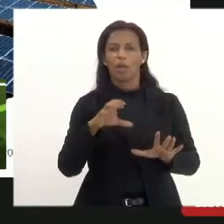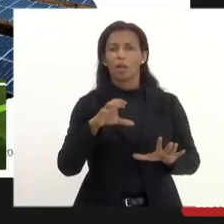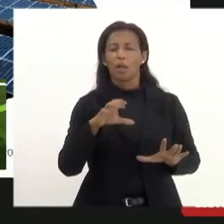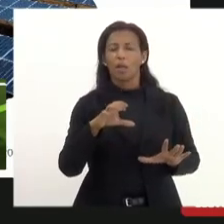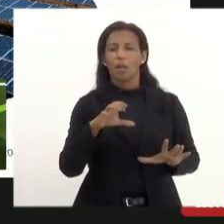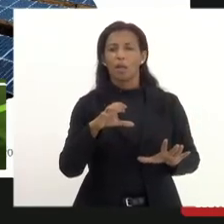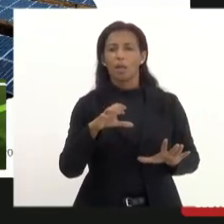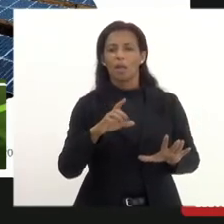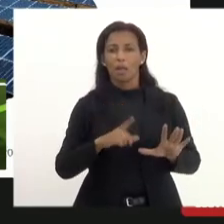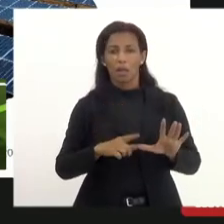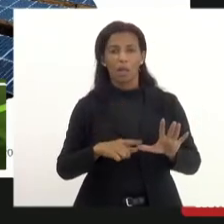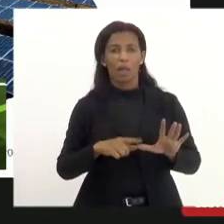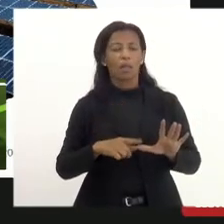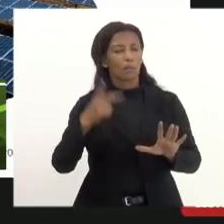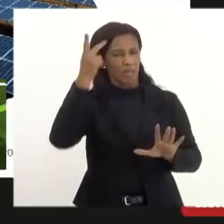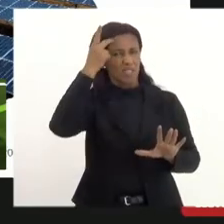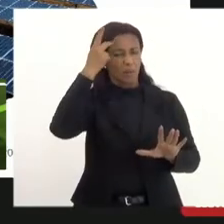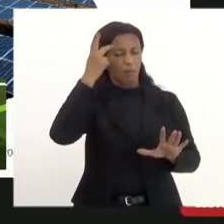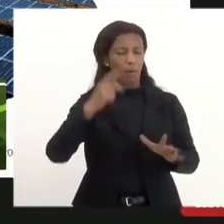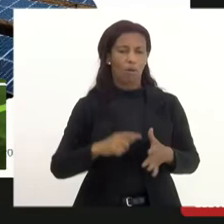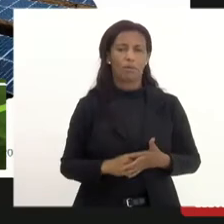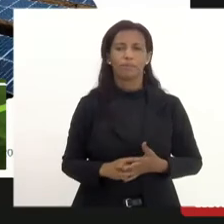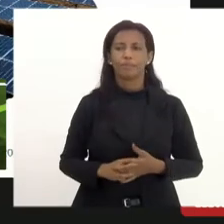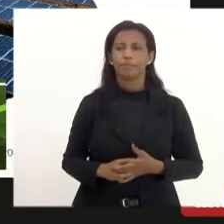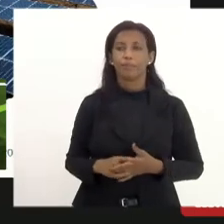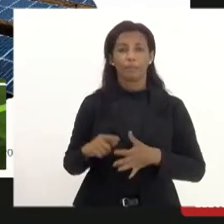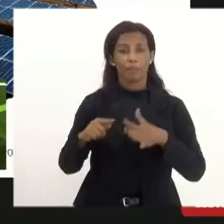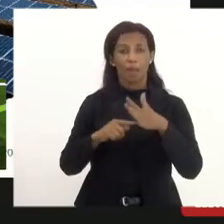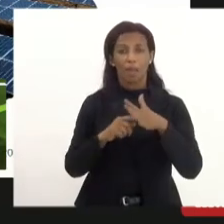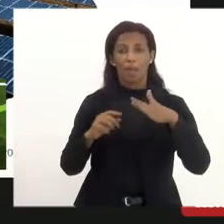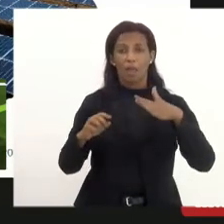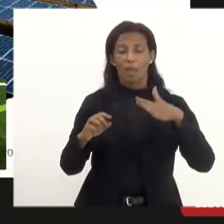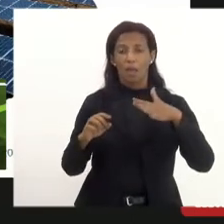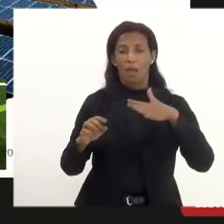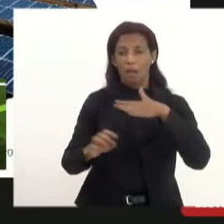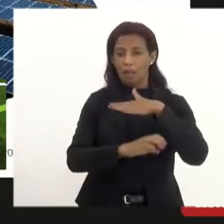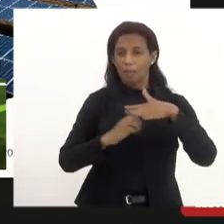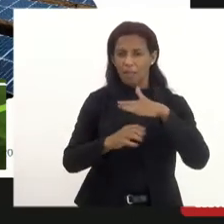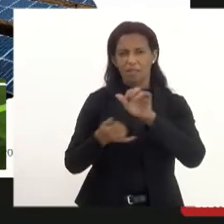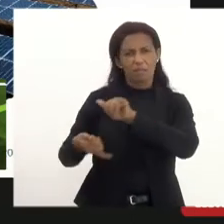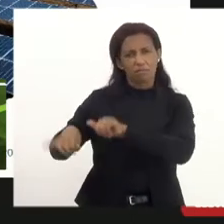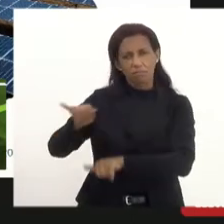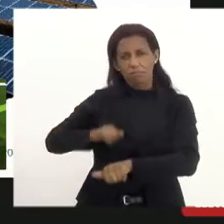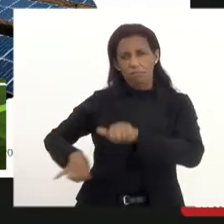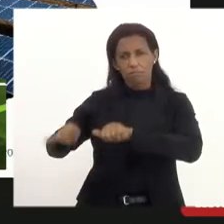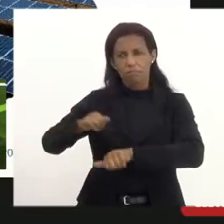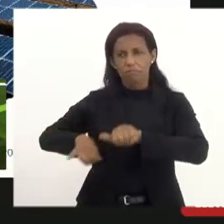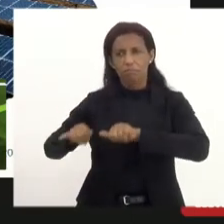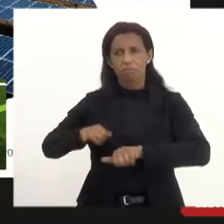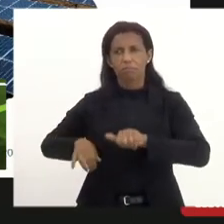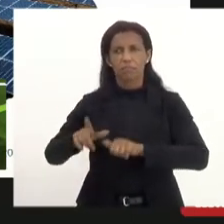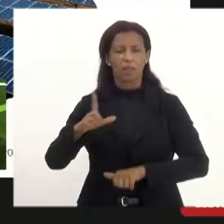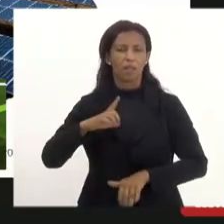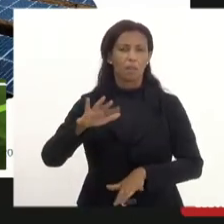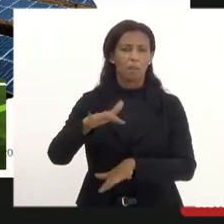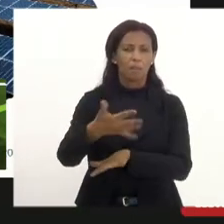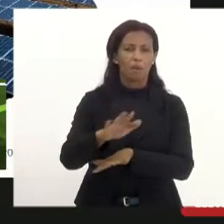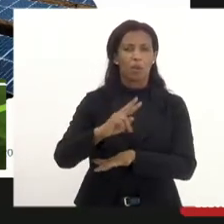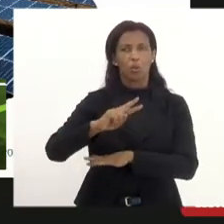Branca, também no interior de São Paulo. A Hutchison ela hoje é quem tem o maior headcount, tem cerca aí